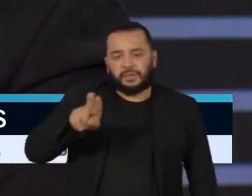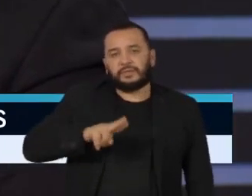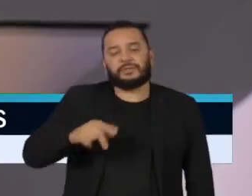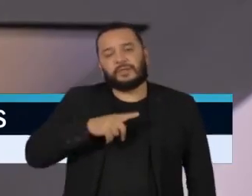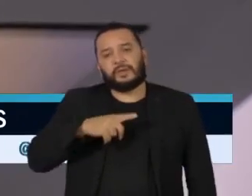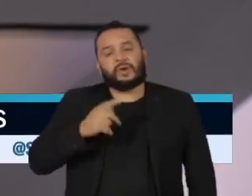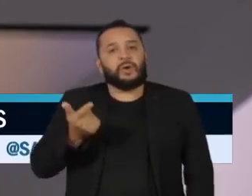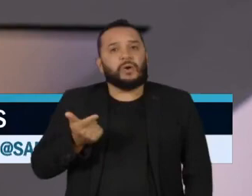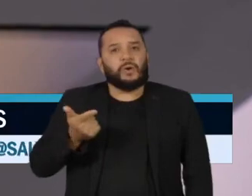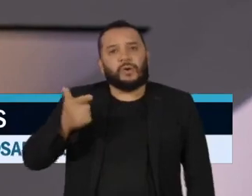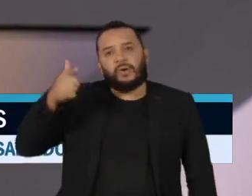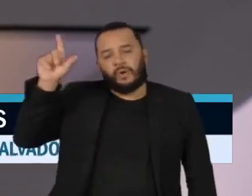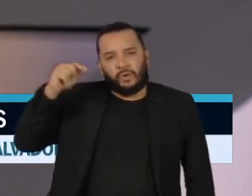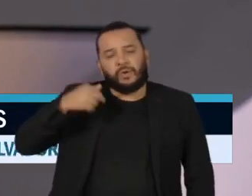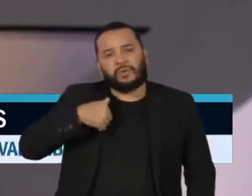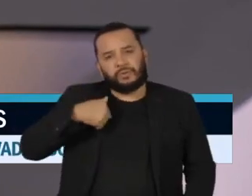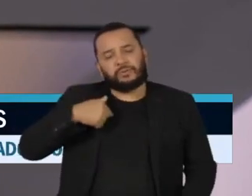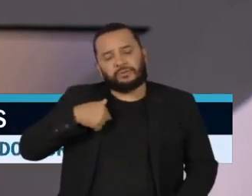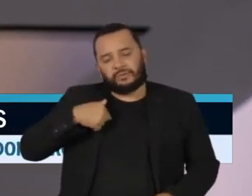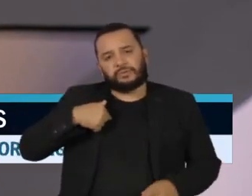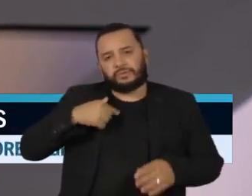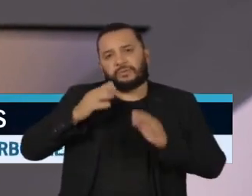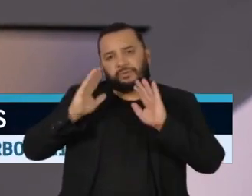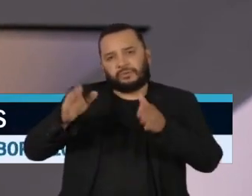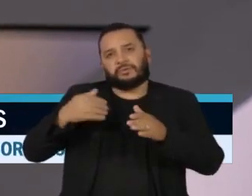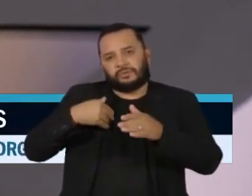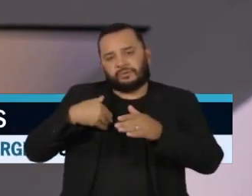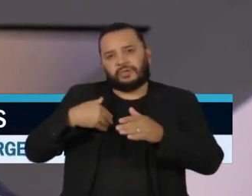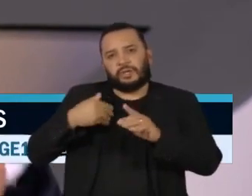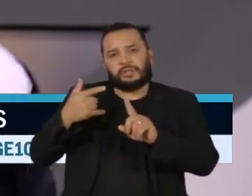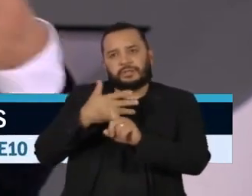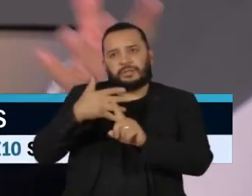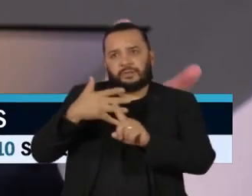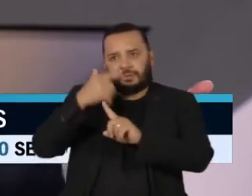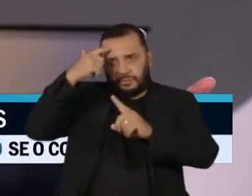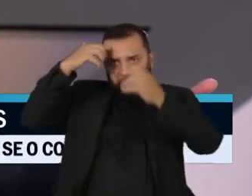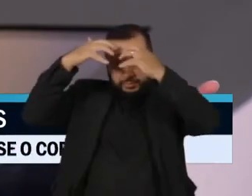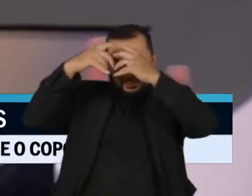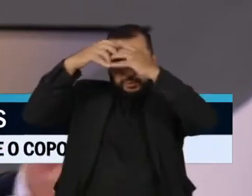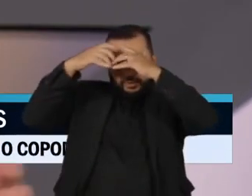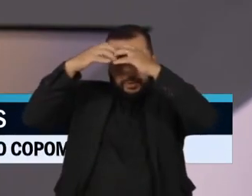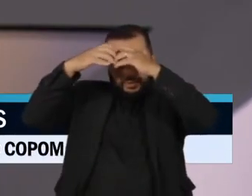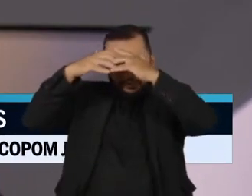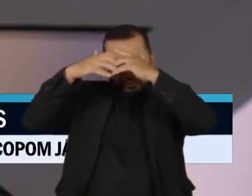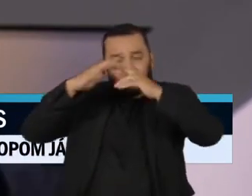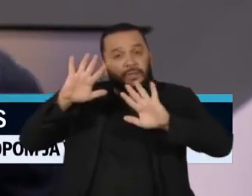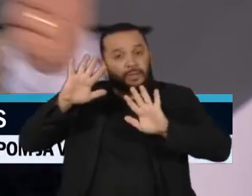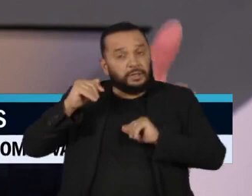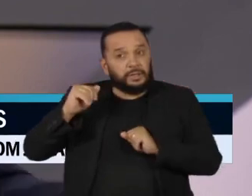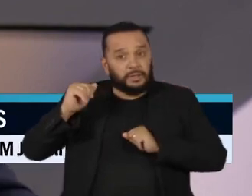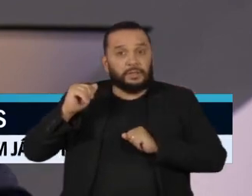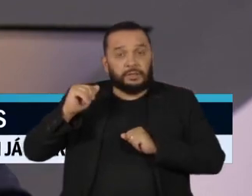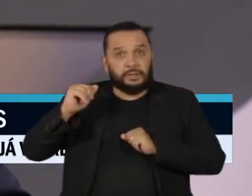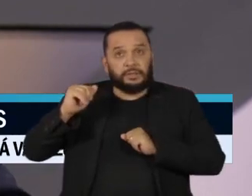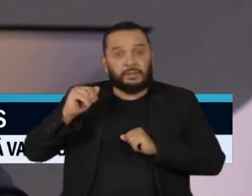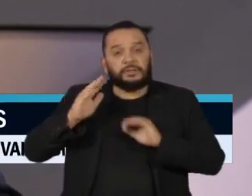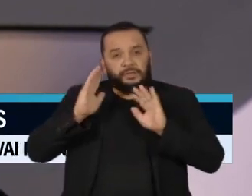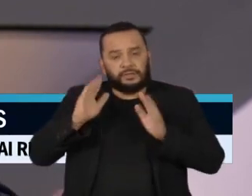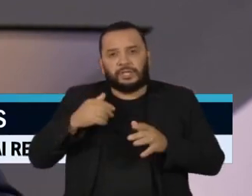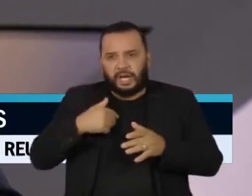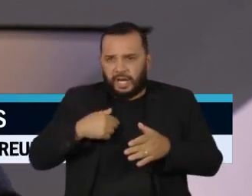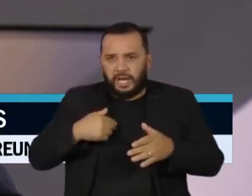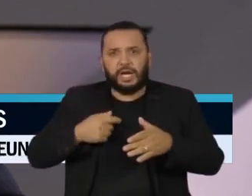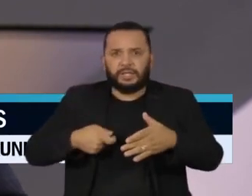psicológicos, não de acidente genético, mas psicológicos, inclusive de pessoas de boa condição material, que pressionam as escolas